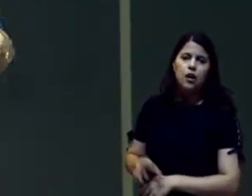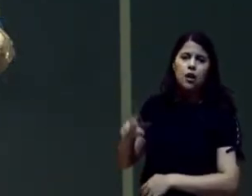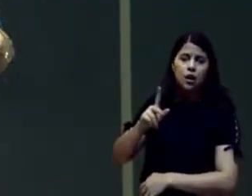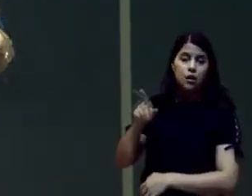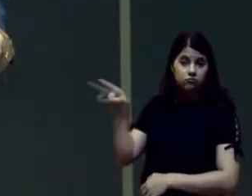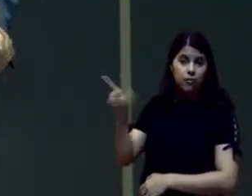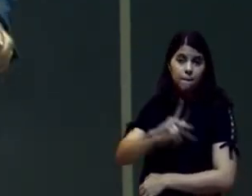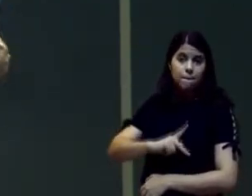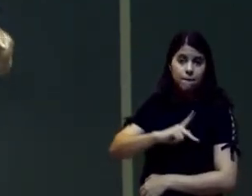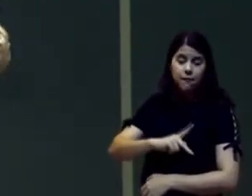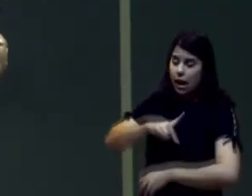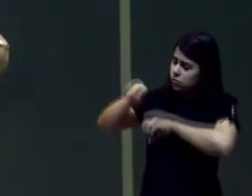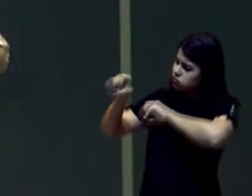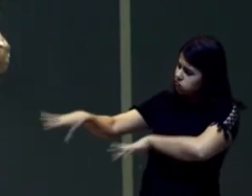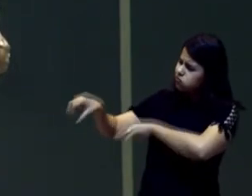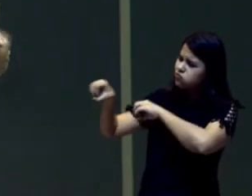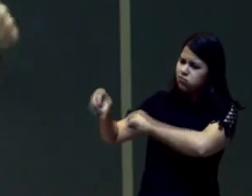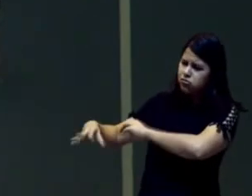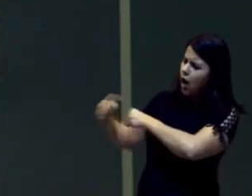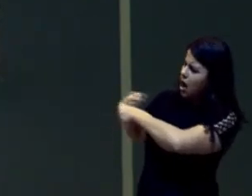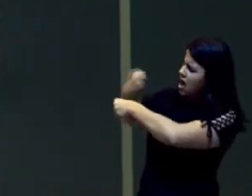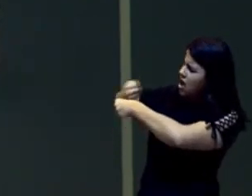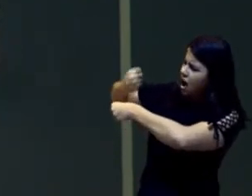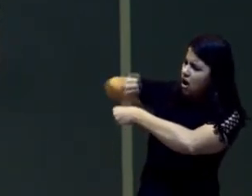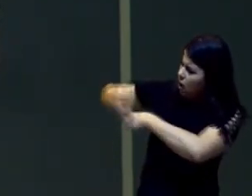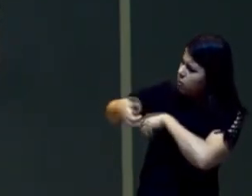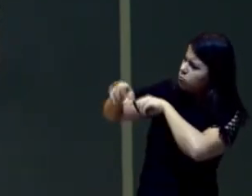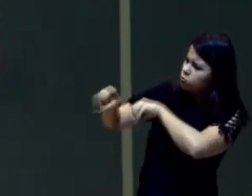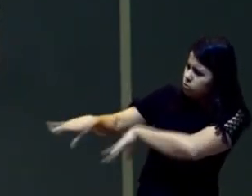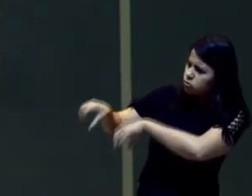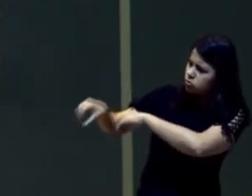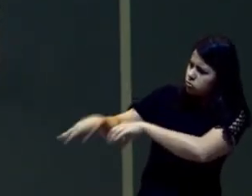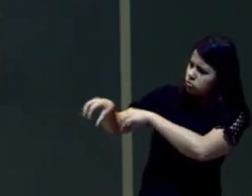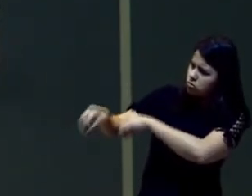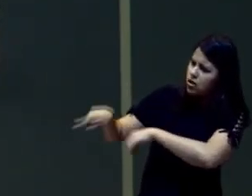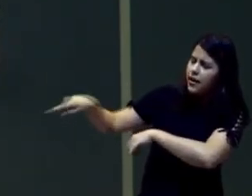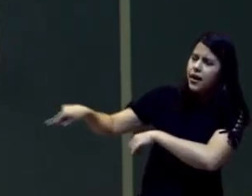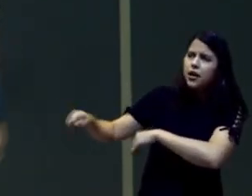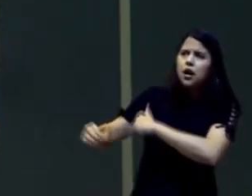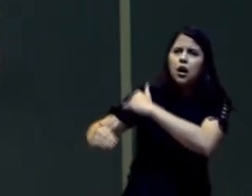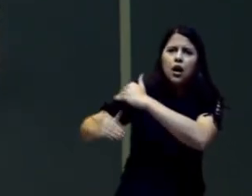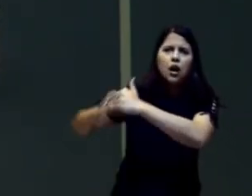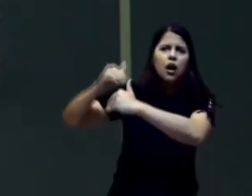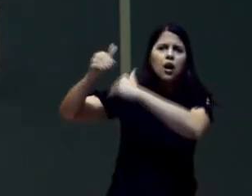parto bem sucedido, uma criação que cresceu. Aleluia!